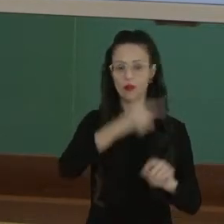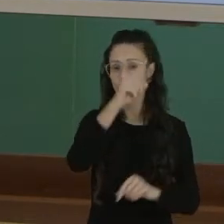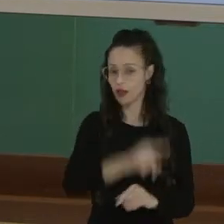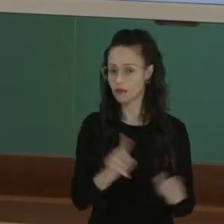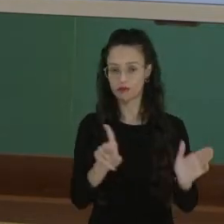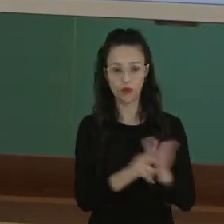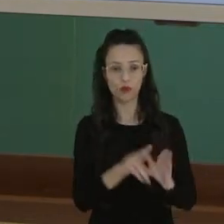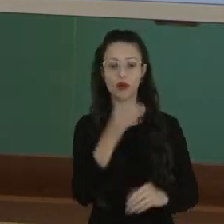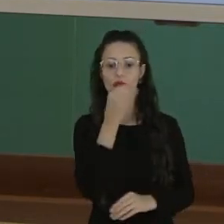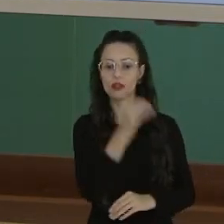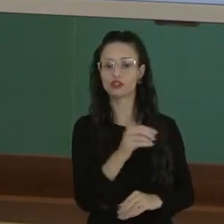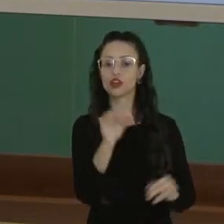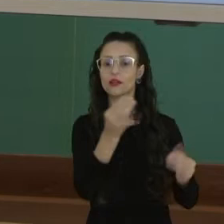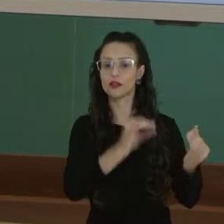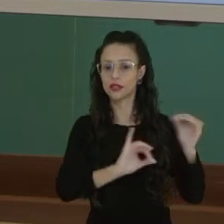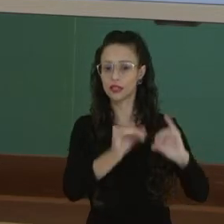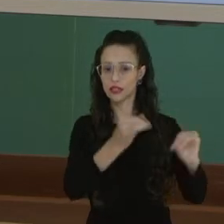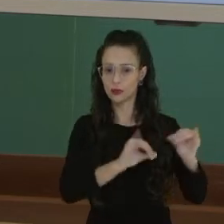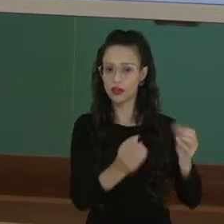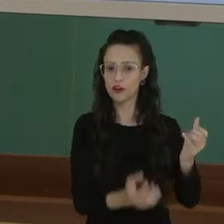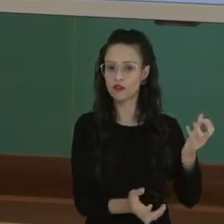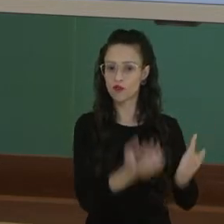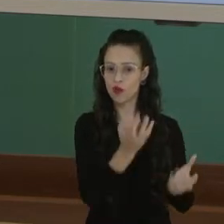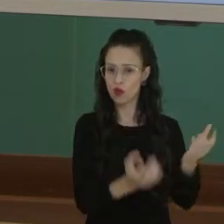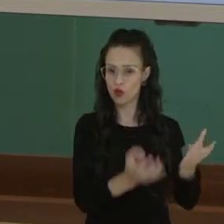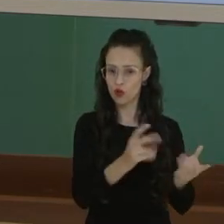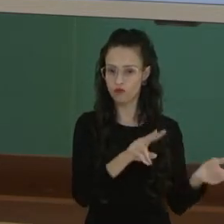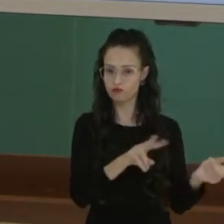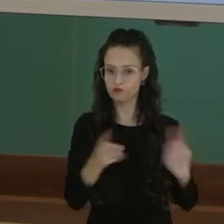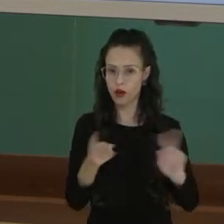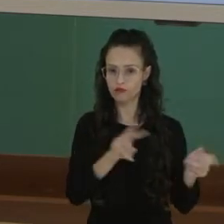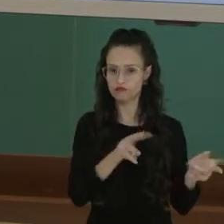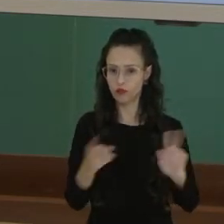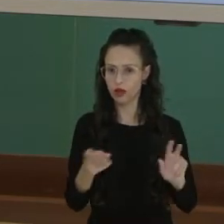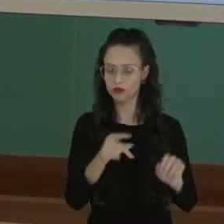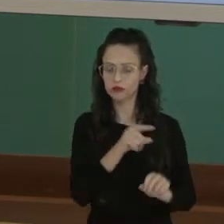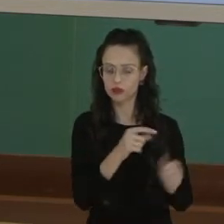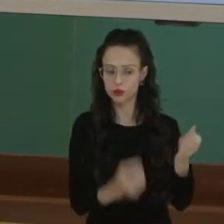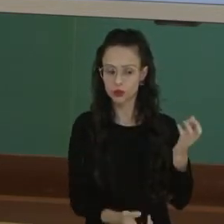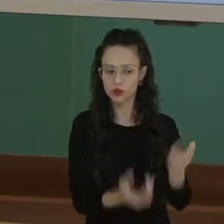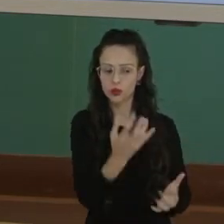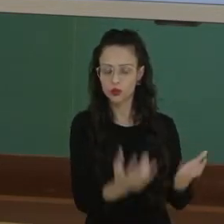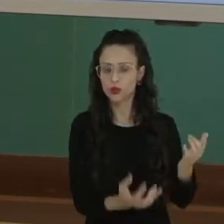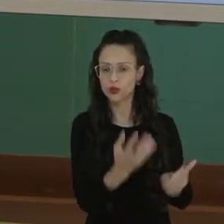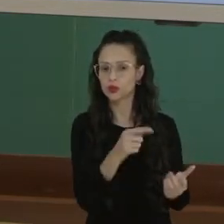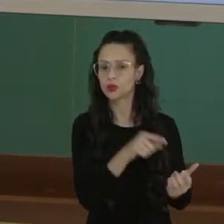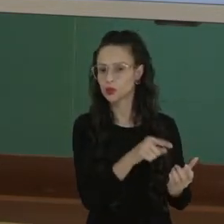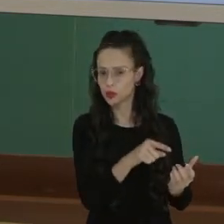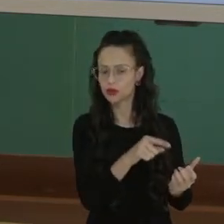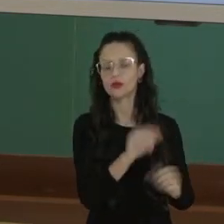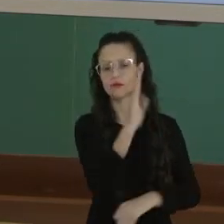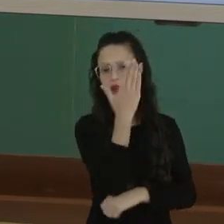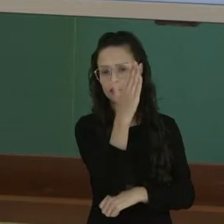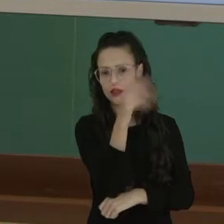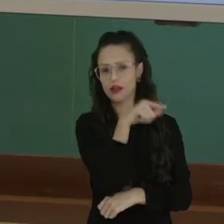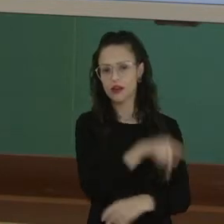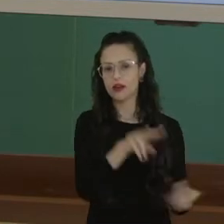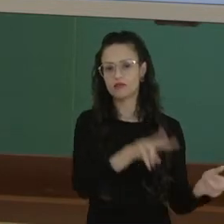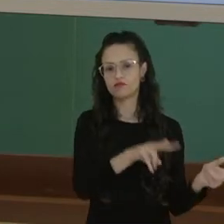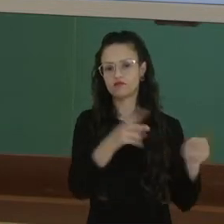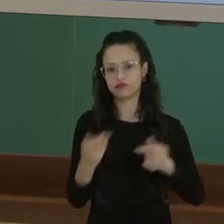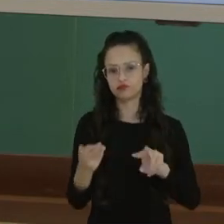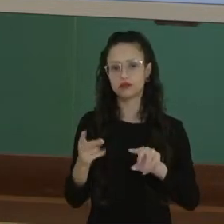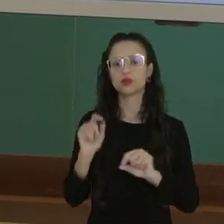é uma energia química, né? O fogo em si, então a origem ali da chama, da queima da madeira, ela está